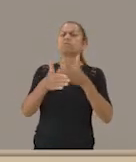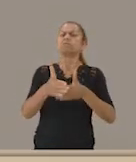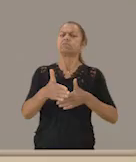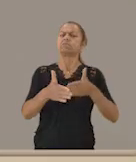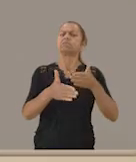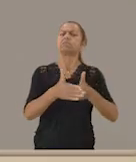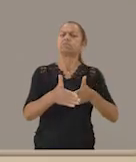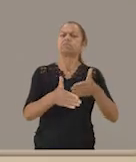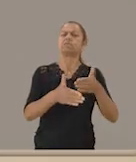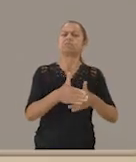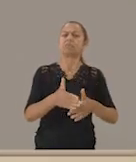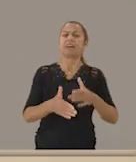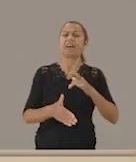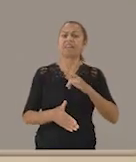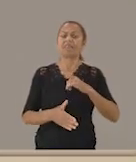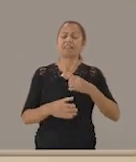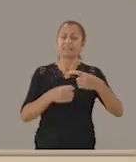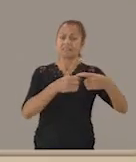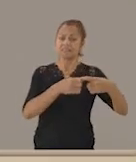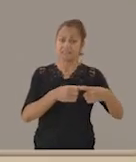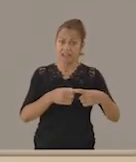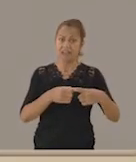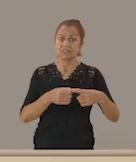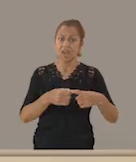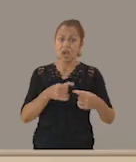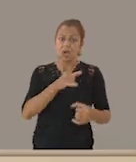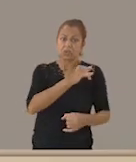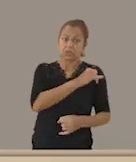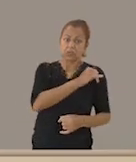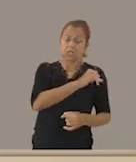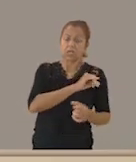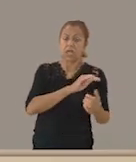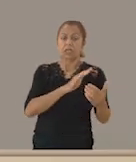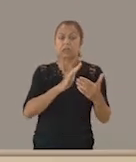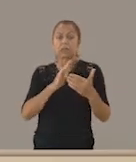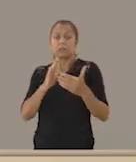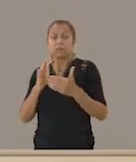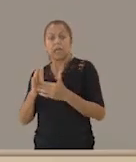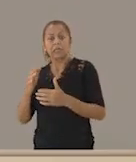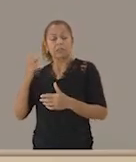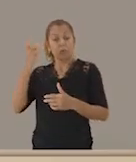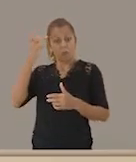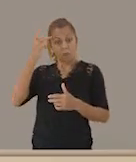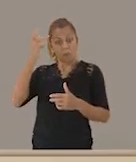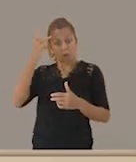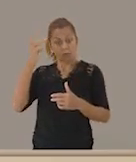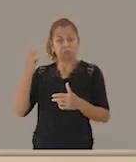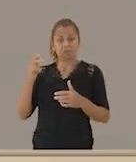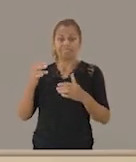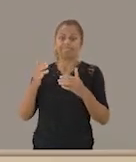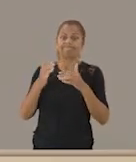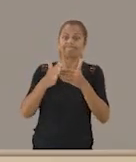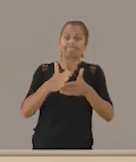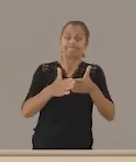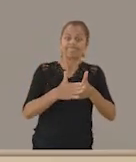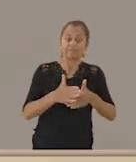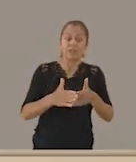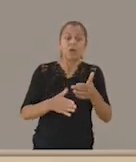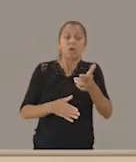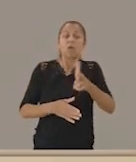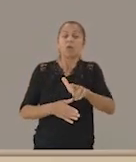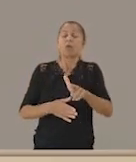liga as cidades do Rio de Janeiro a São Paulo, na altura de Guarulhos. O outro trecho é a rodovia